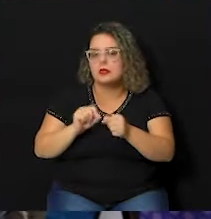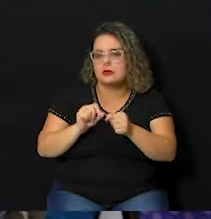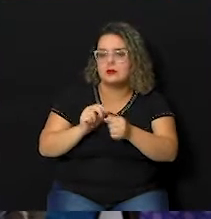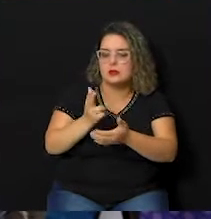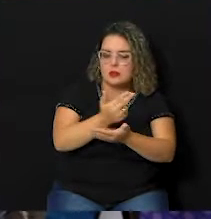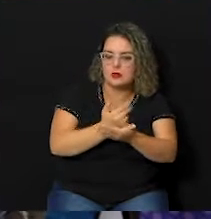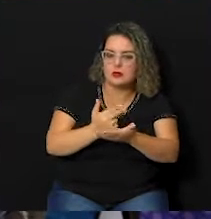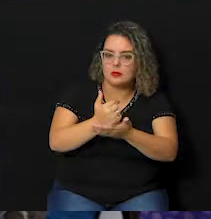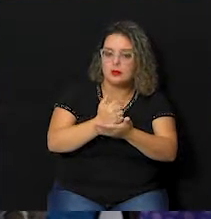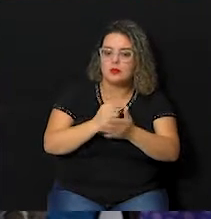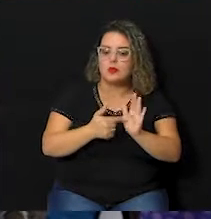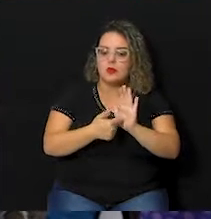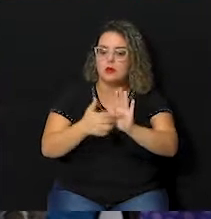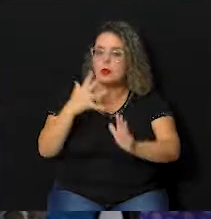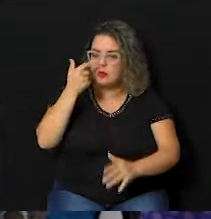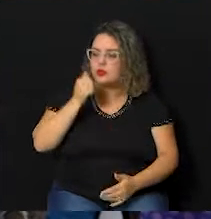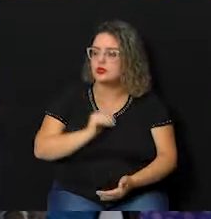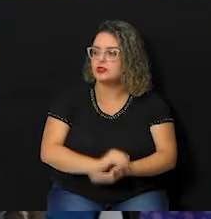bonitinha.